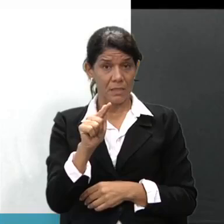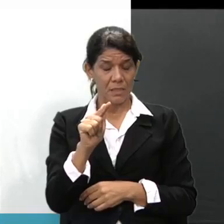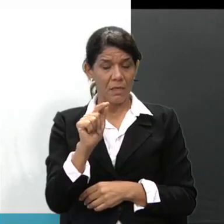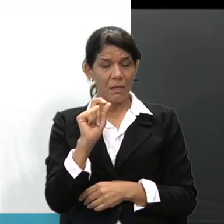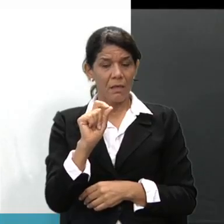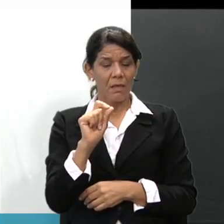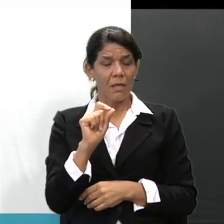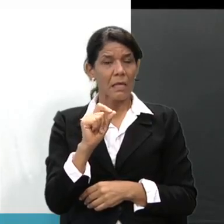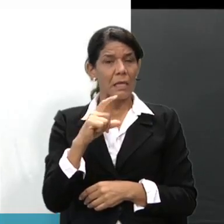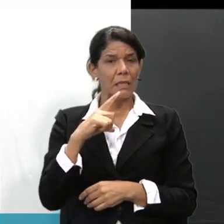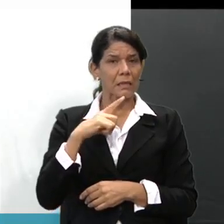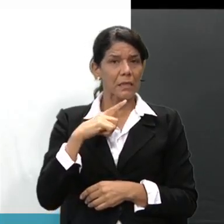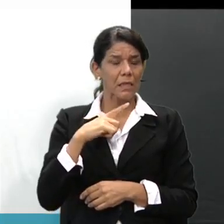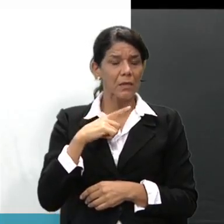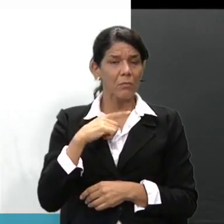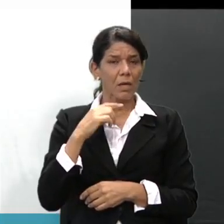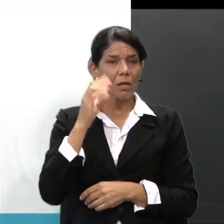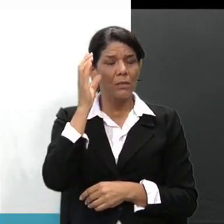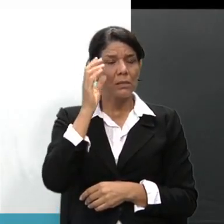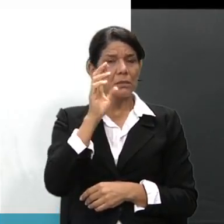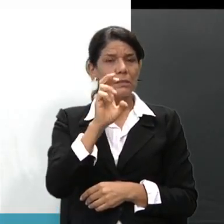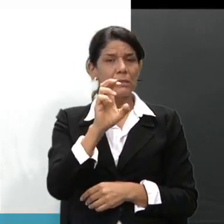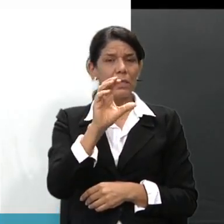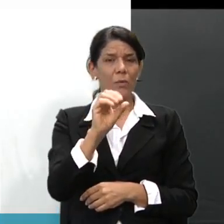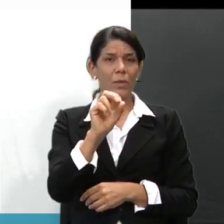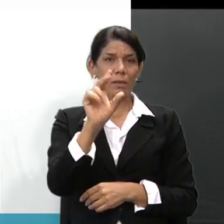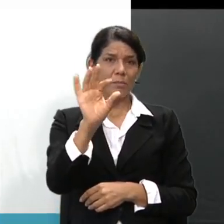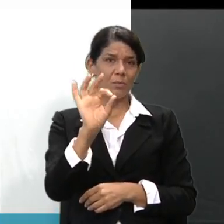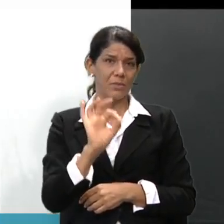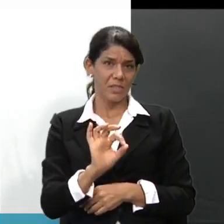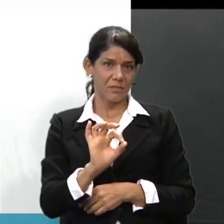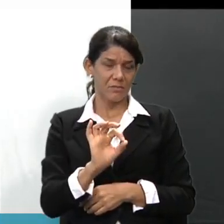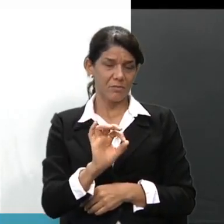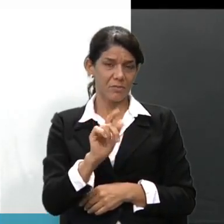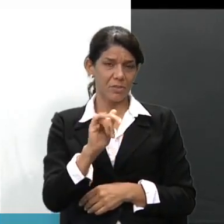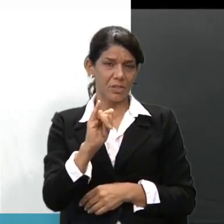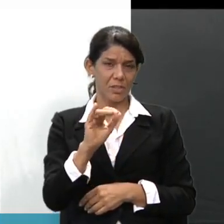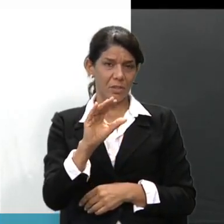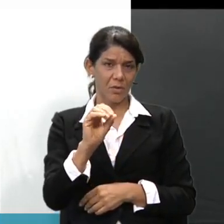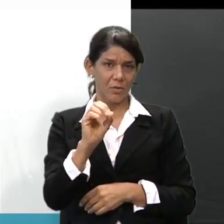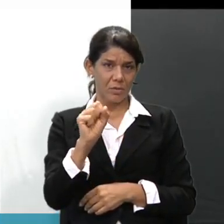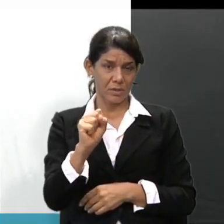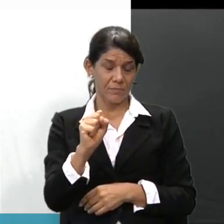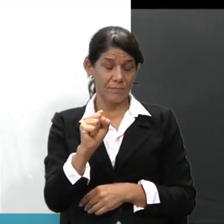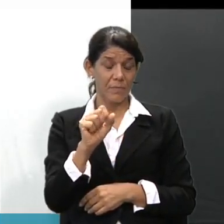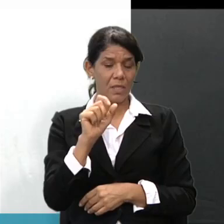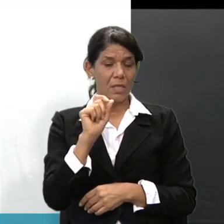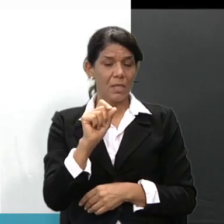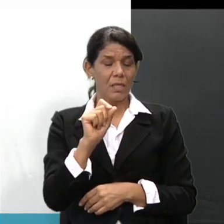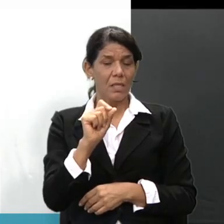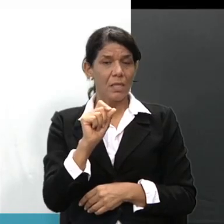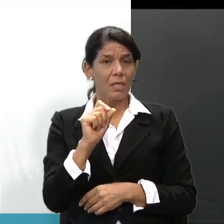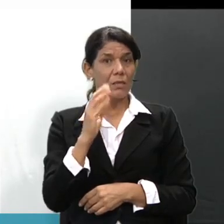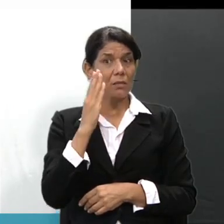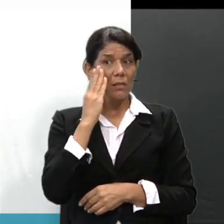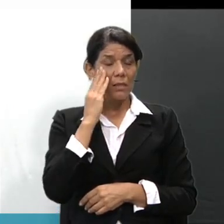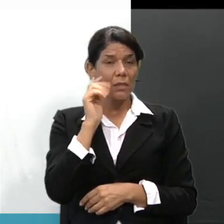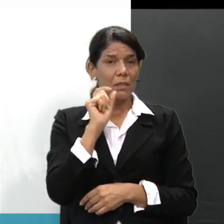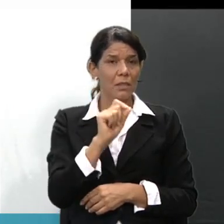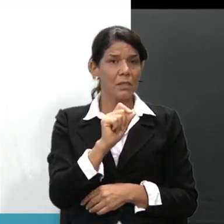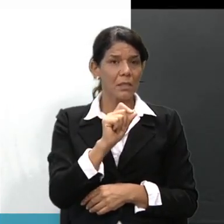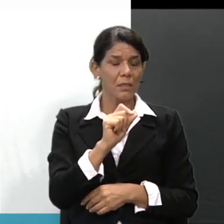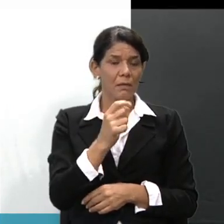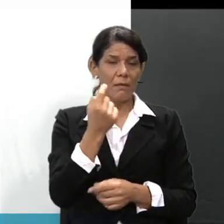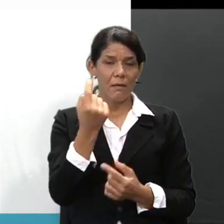glicose possuem uma concentração de 50% de glicose. Neste caso, eu sei que